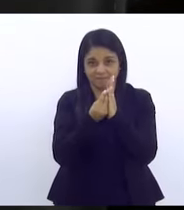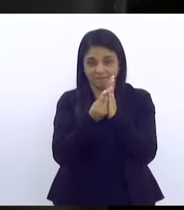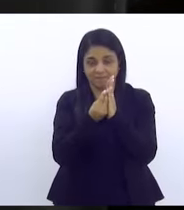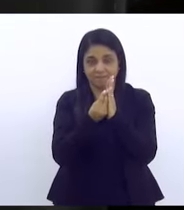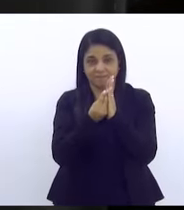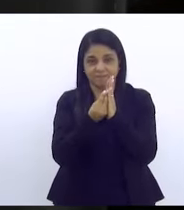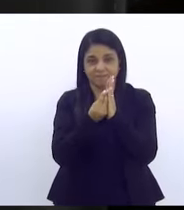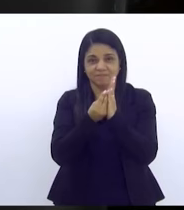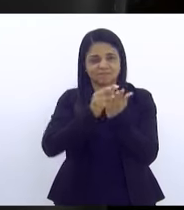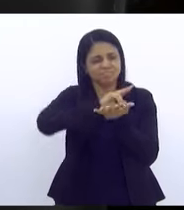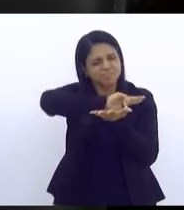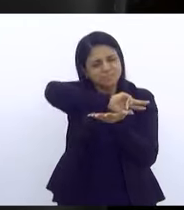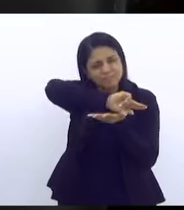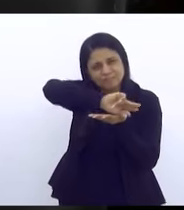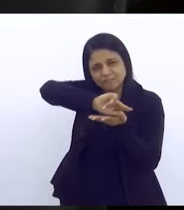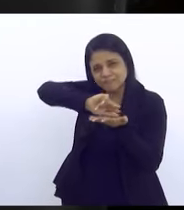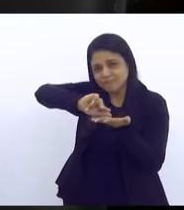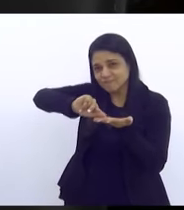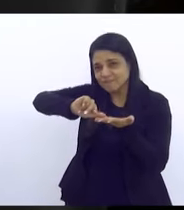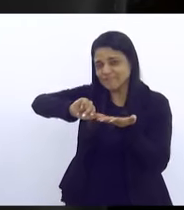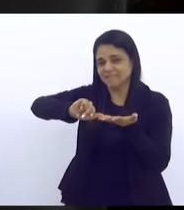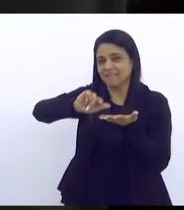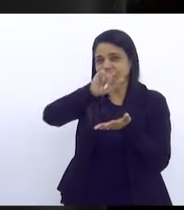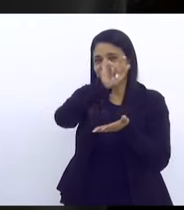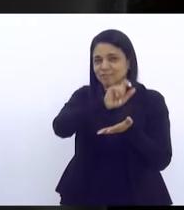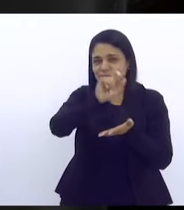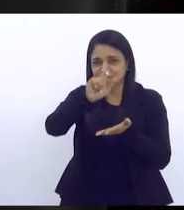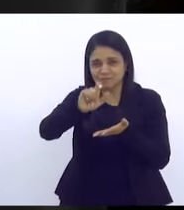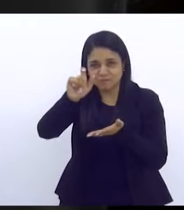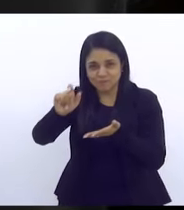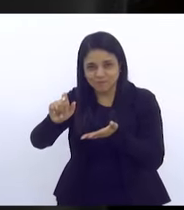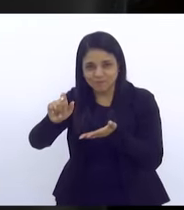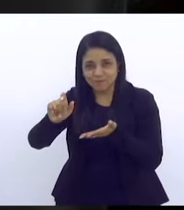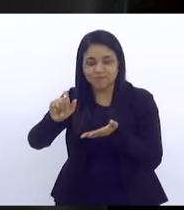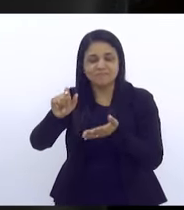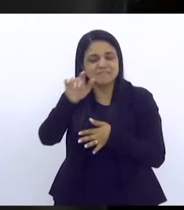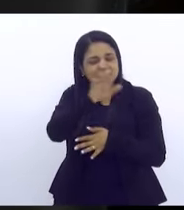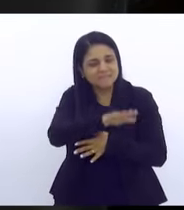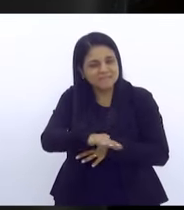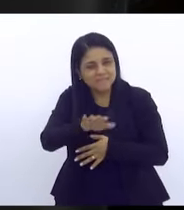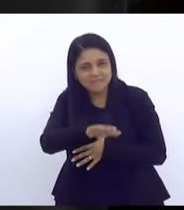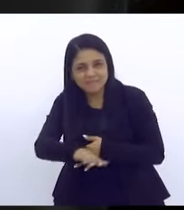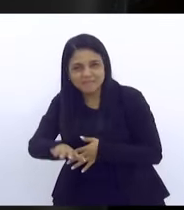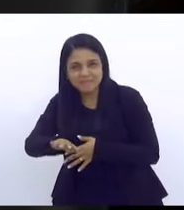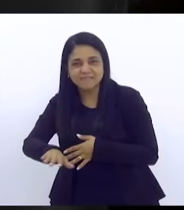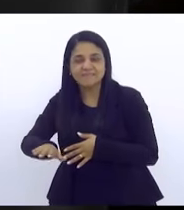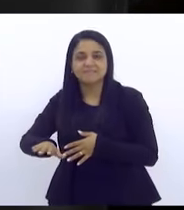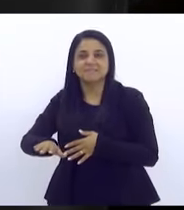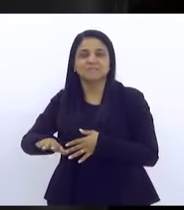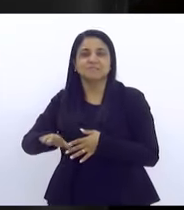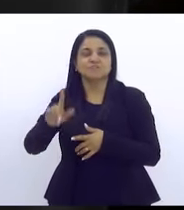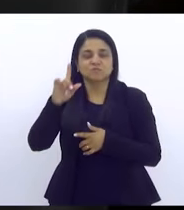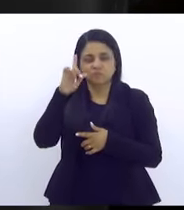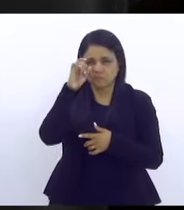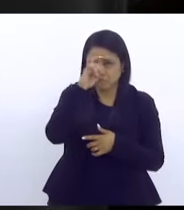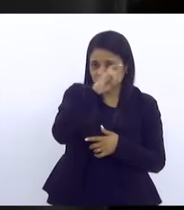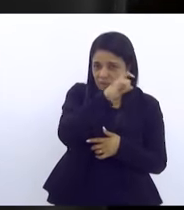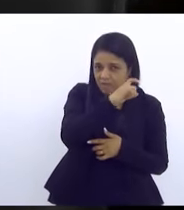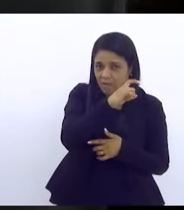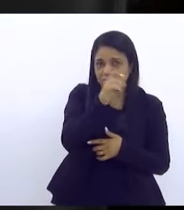uma diversidade incrível, com muitas crianças com dificuldades